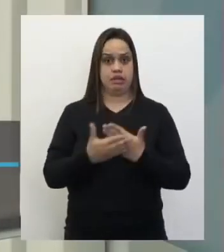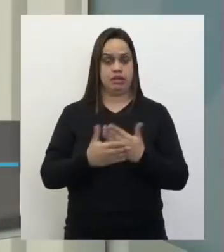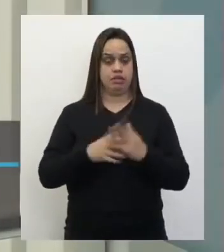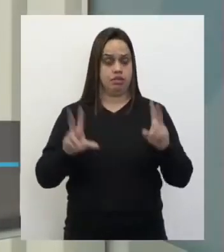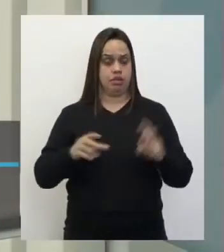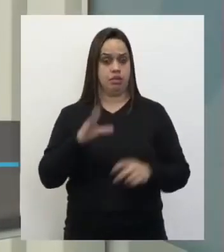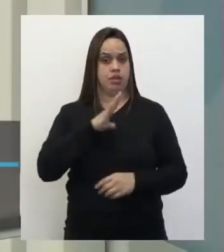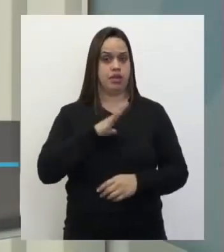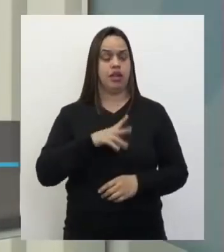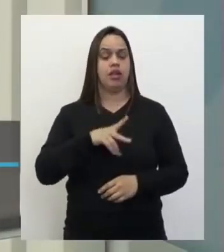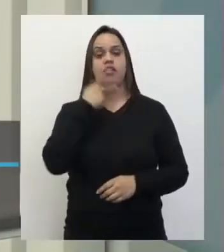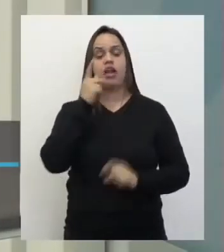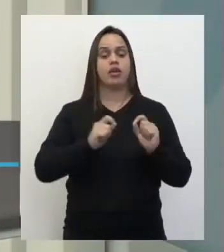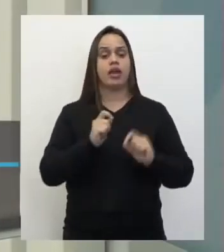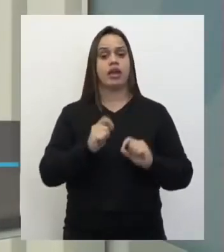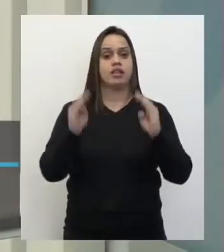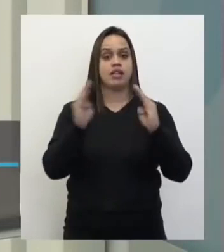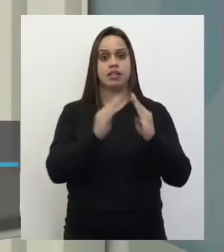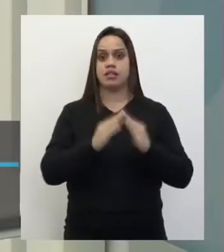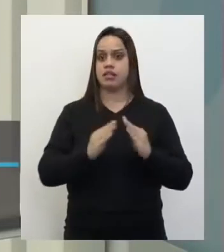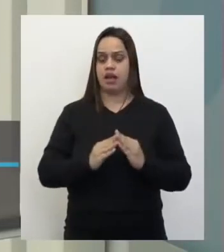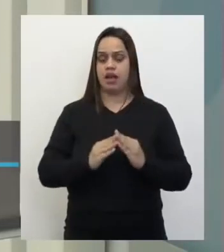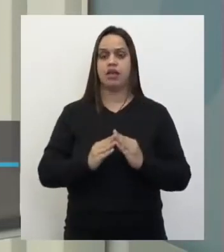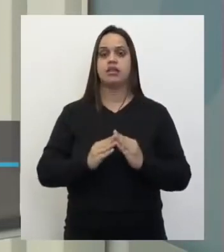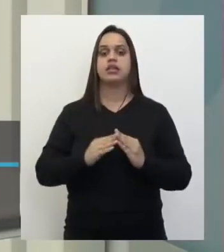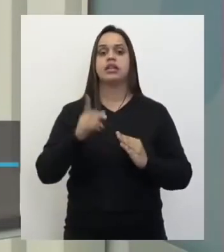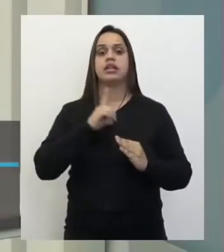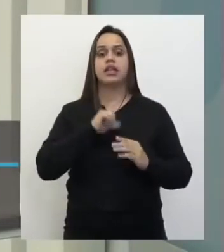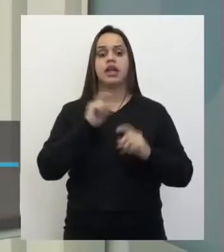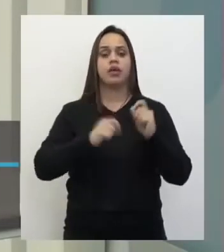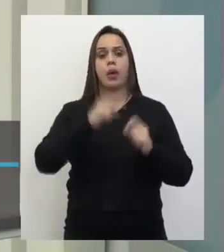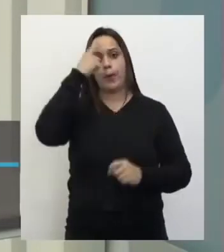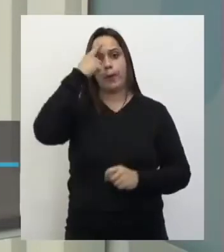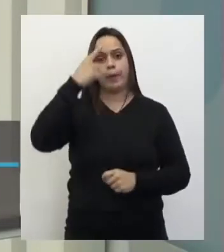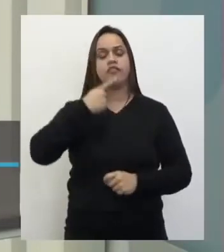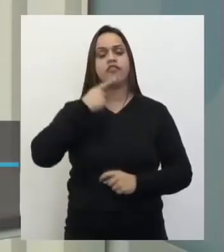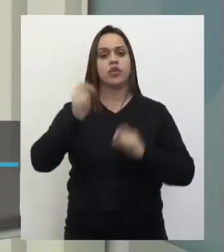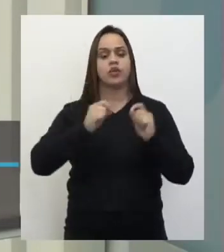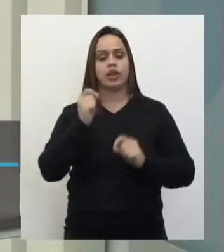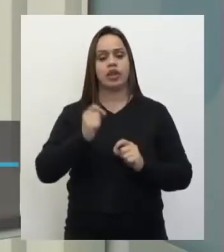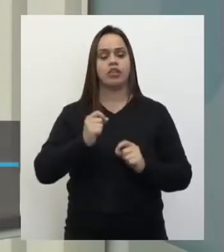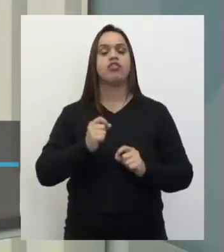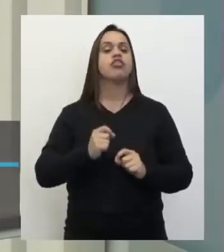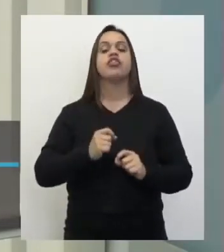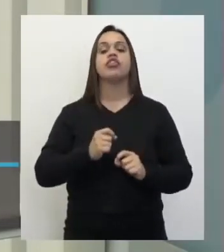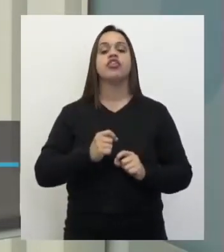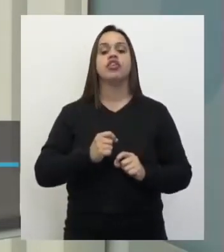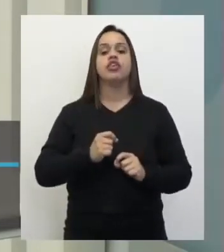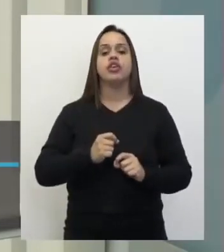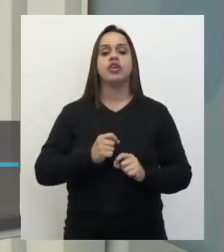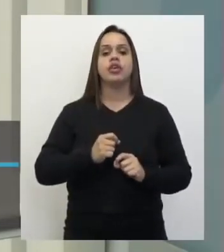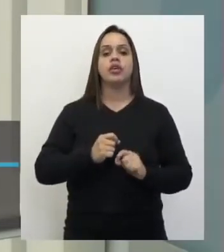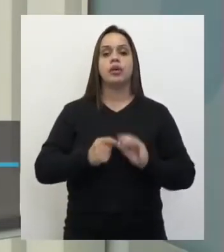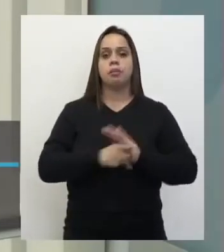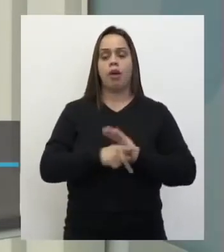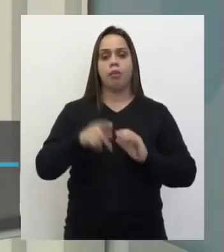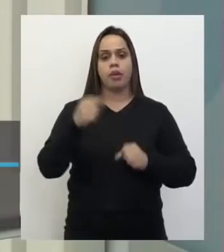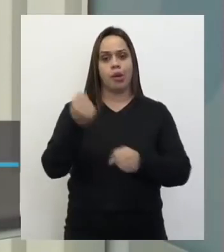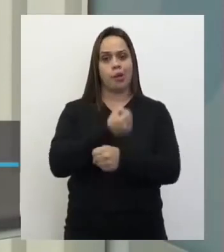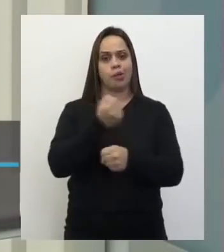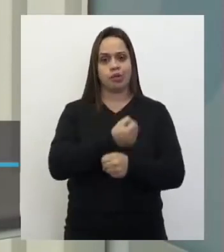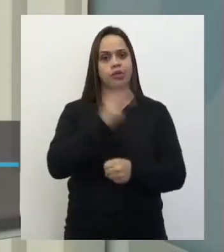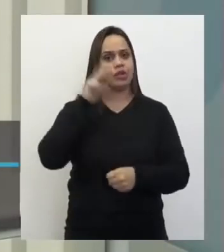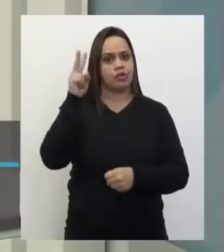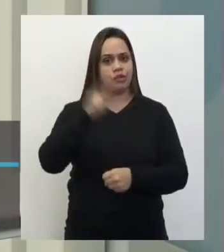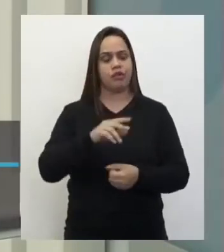falar que essas residências, né, essas moradias têm um perfil de autoconstrução, né? Então, é um termo que vocês vão encontrar